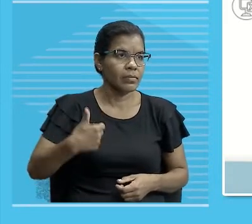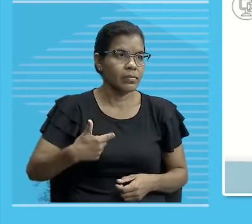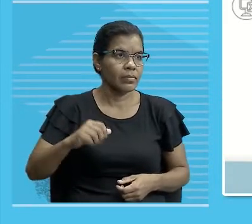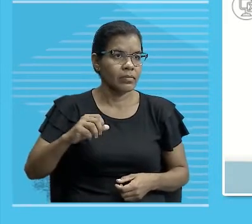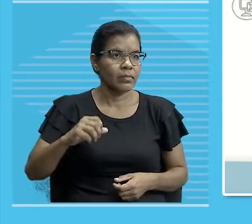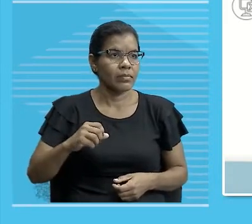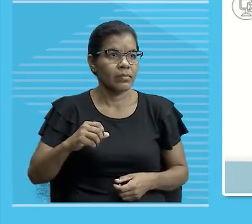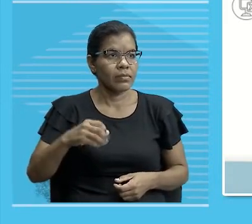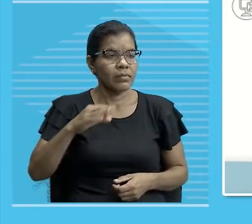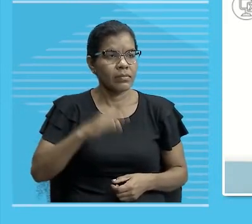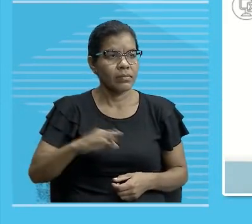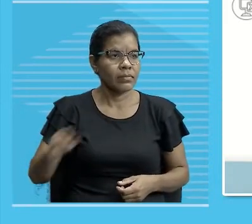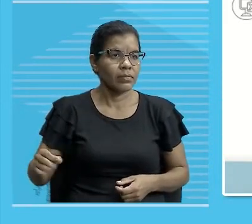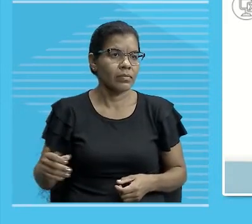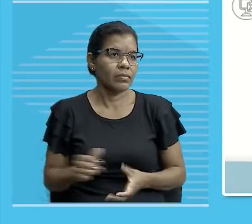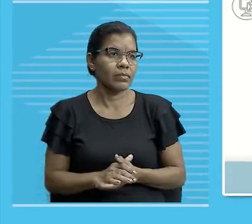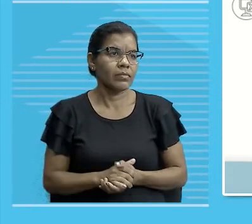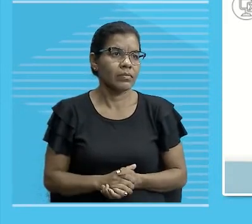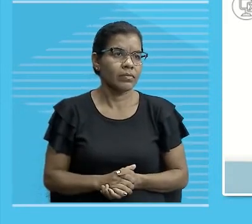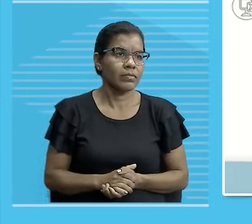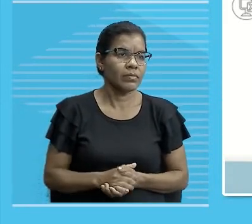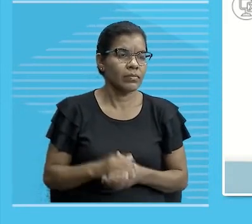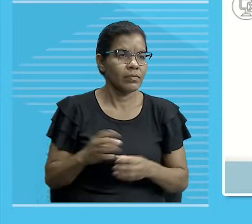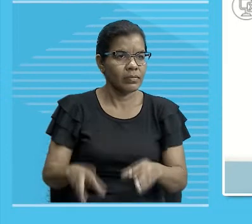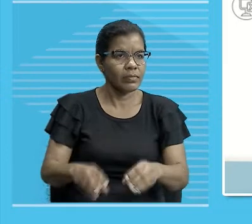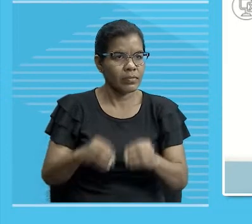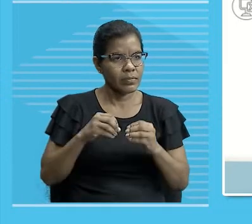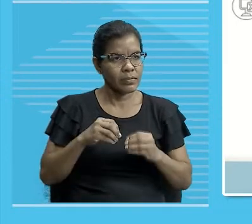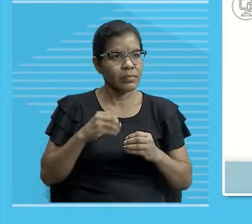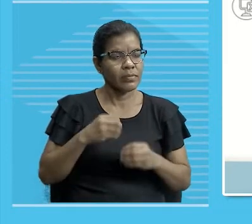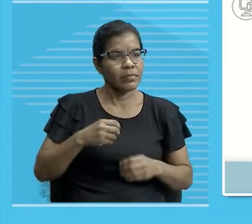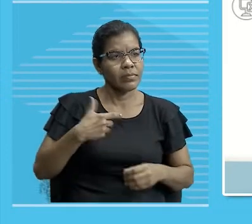coisa. De novo, pegando